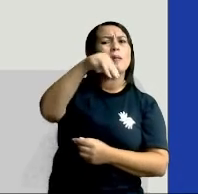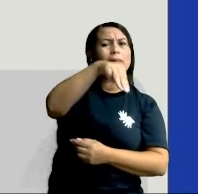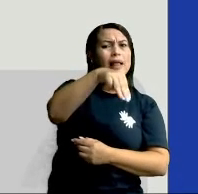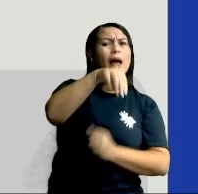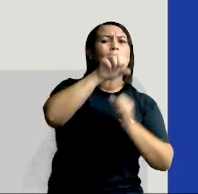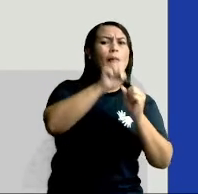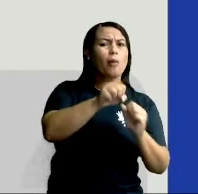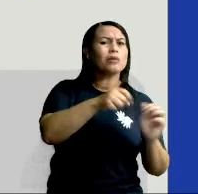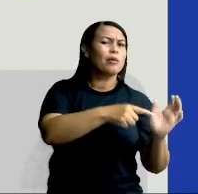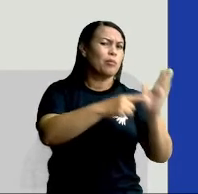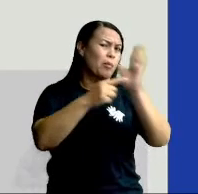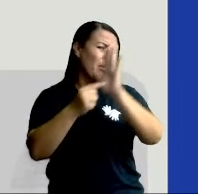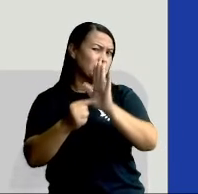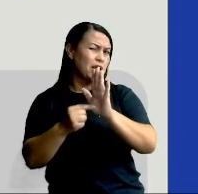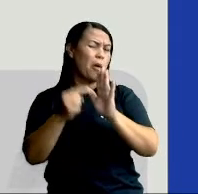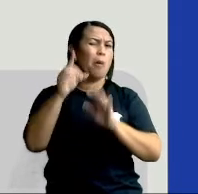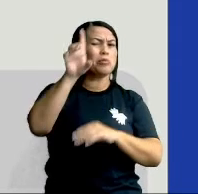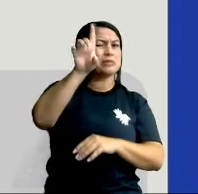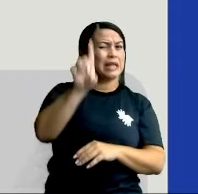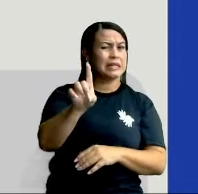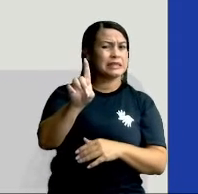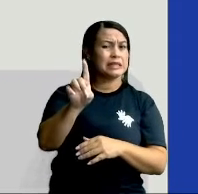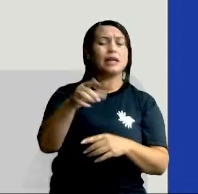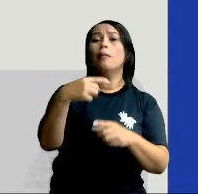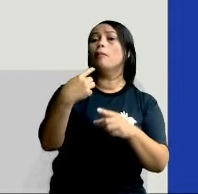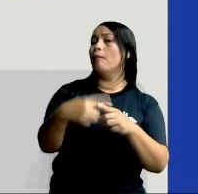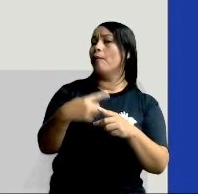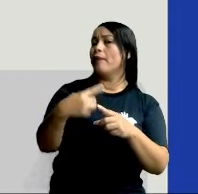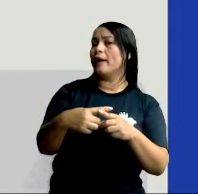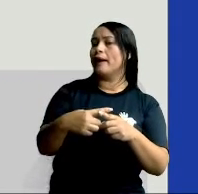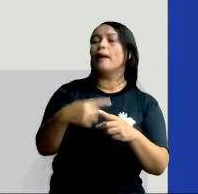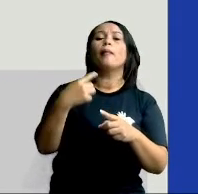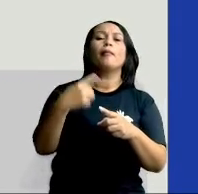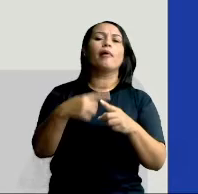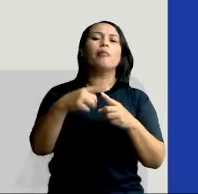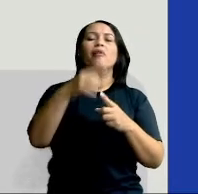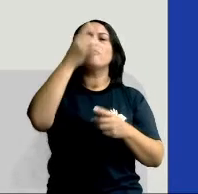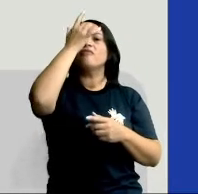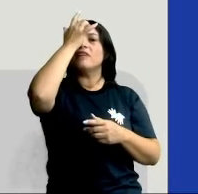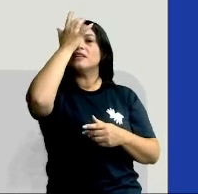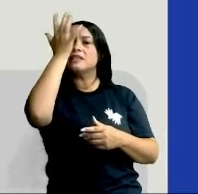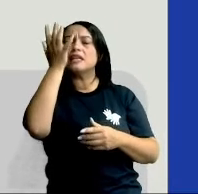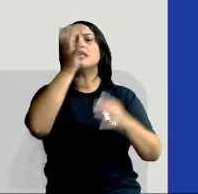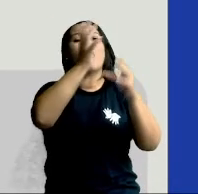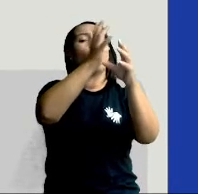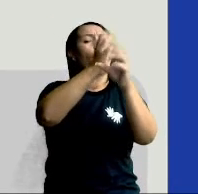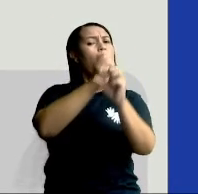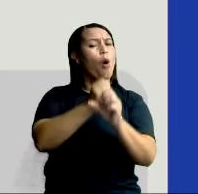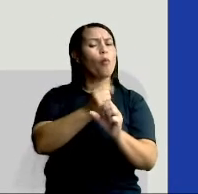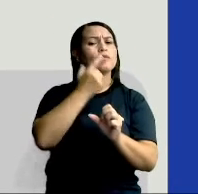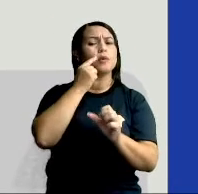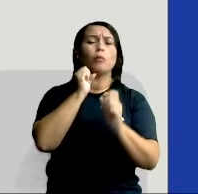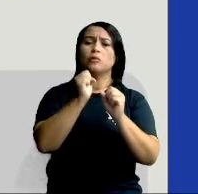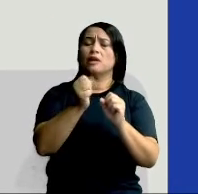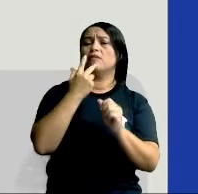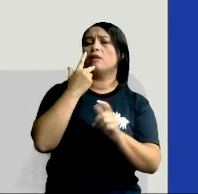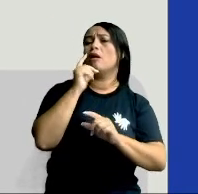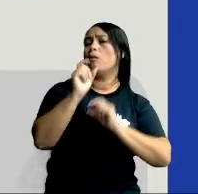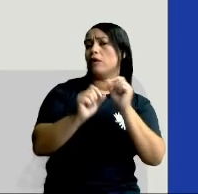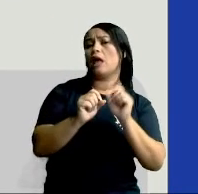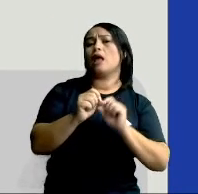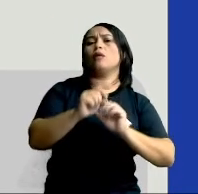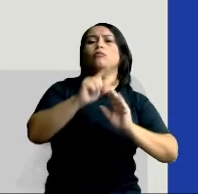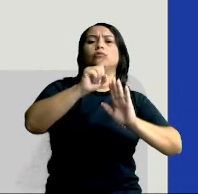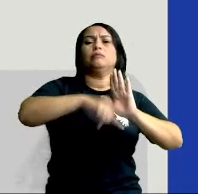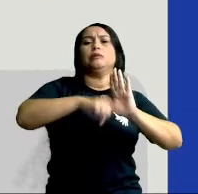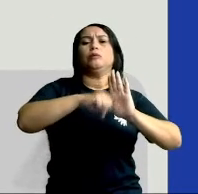vai fazer a representação como dezena? Por quê? Para facilitar o meu cálculo. Eu poderia dizer que eu estou